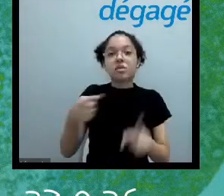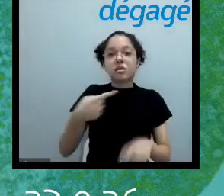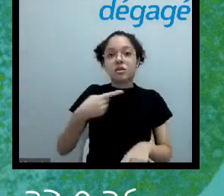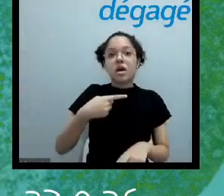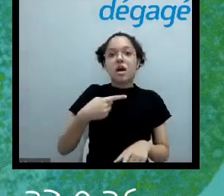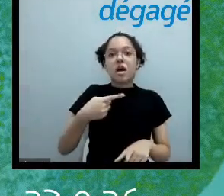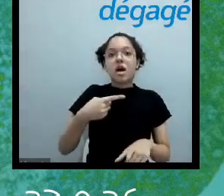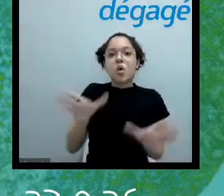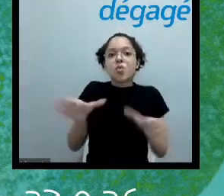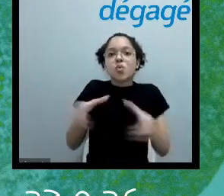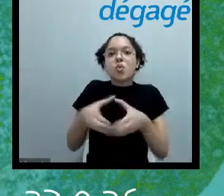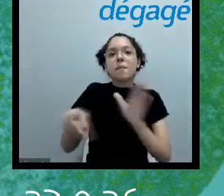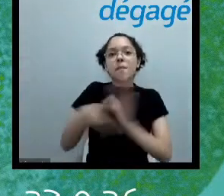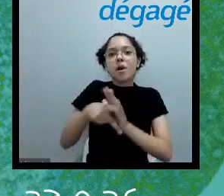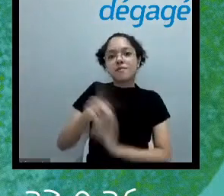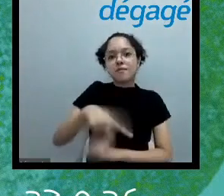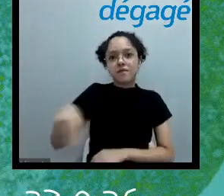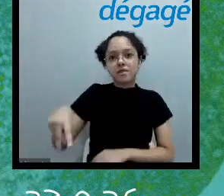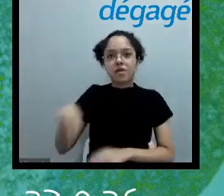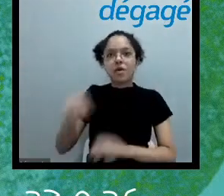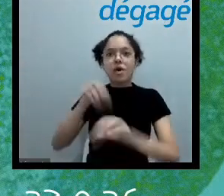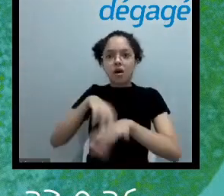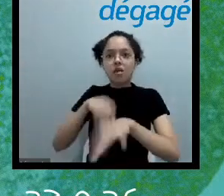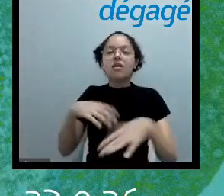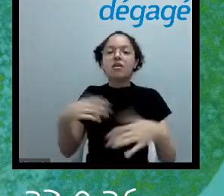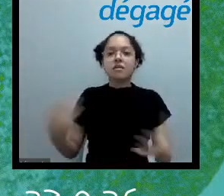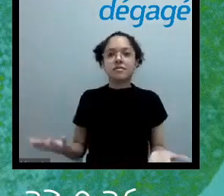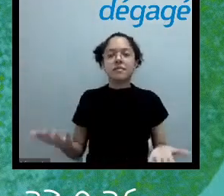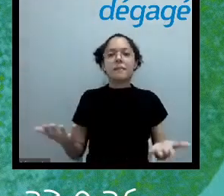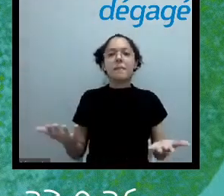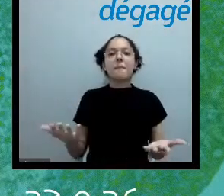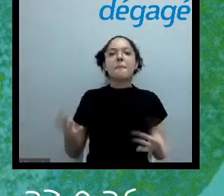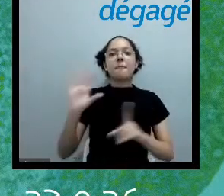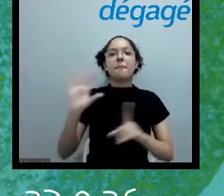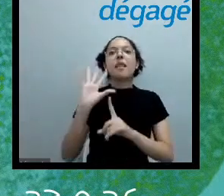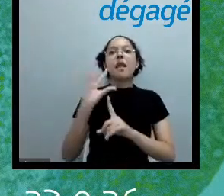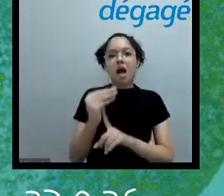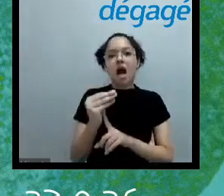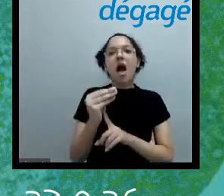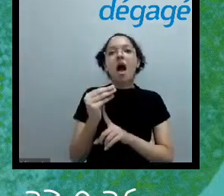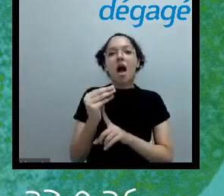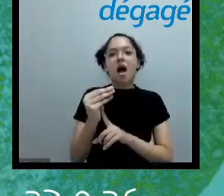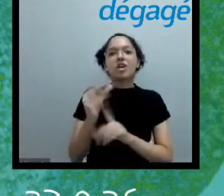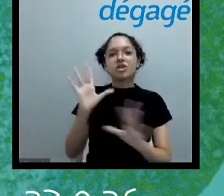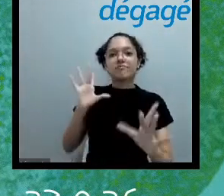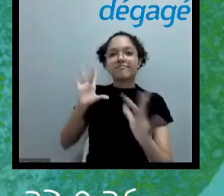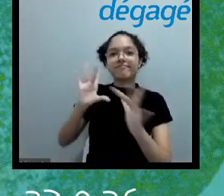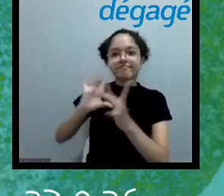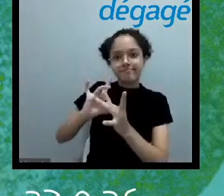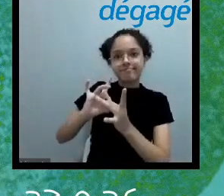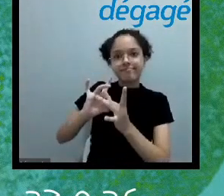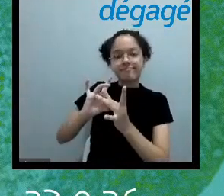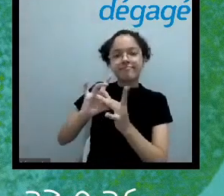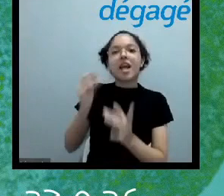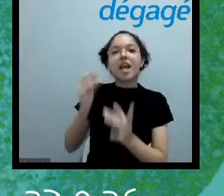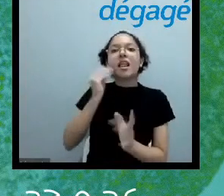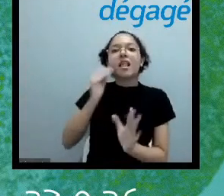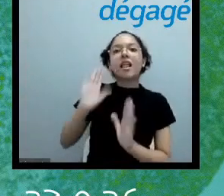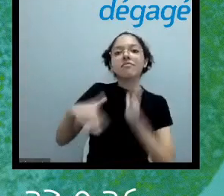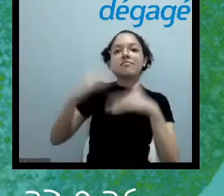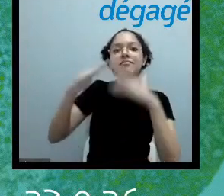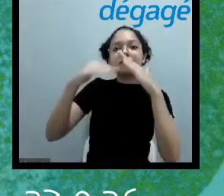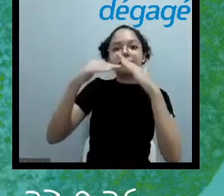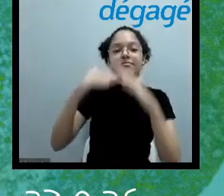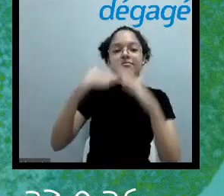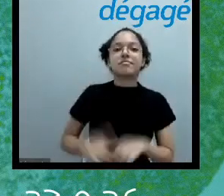e validar. E o nosso armamento, o armamento da arte, é pesado. Aliás, não é sobre autismo mesmo. Eu acho que muito já